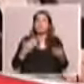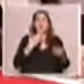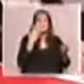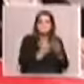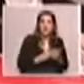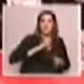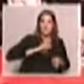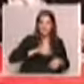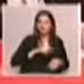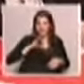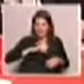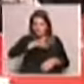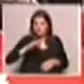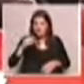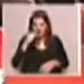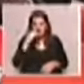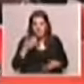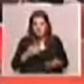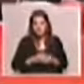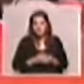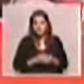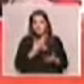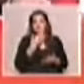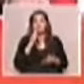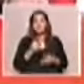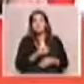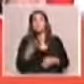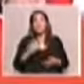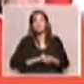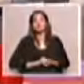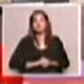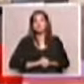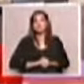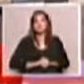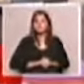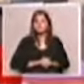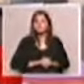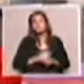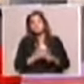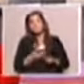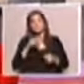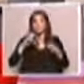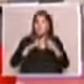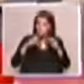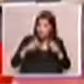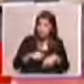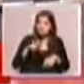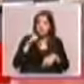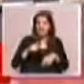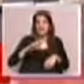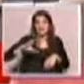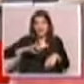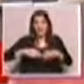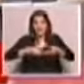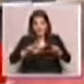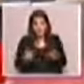se esse queijo for o queijo da serra, é muito grave? Depende da dose. Vá, se usarmos... Pois, é que a questão é quando põe o queijo, se